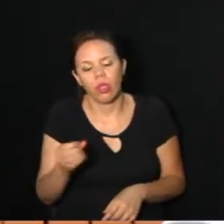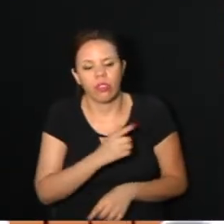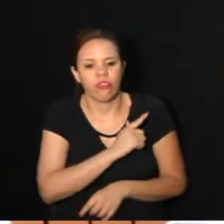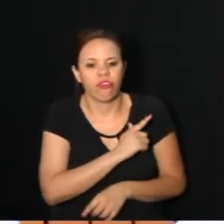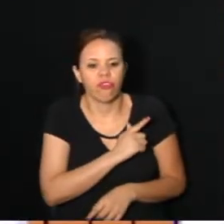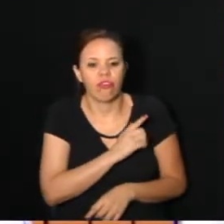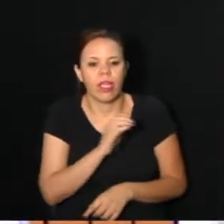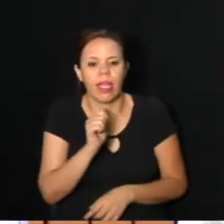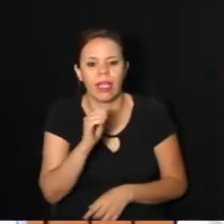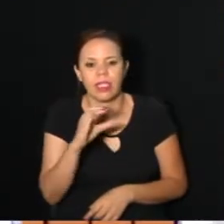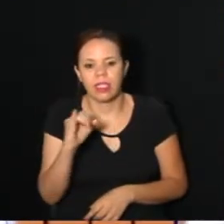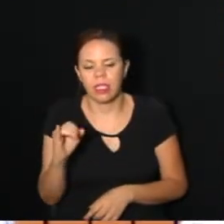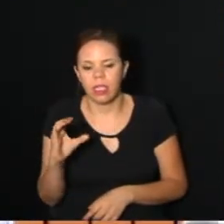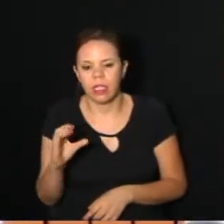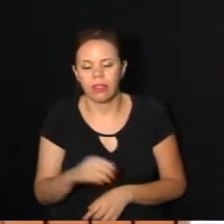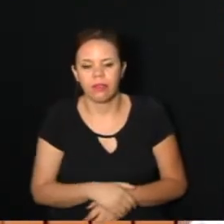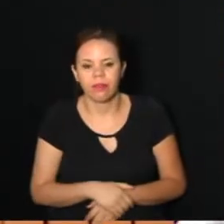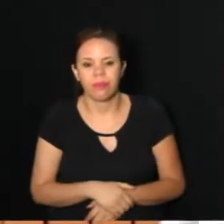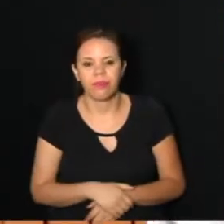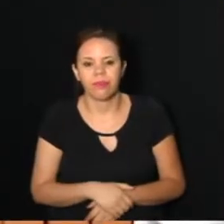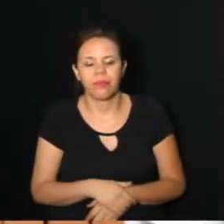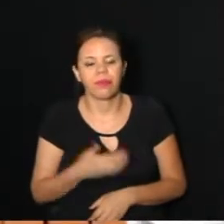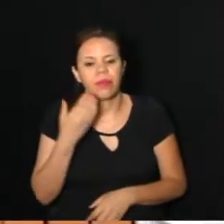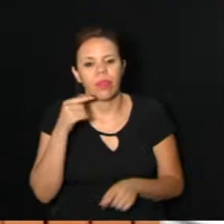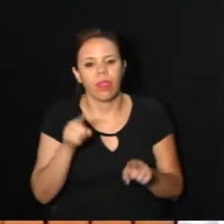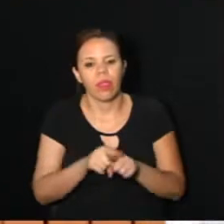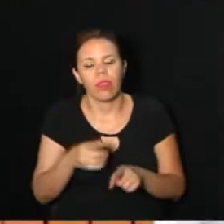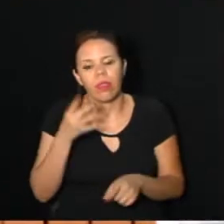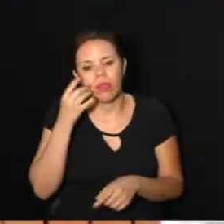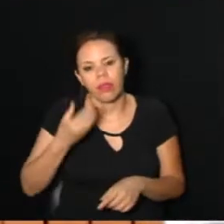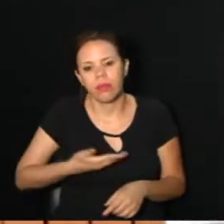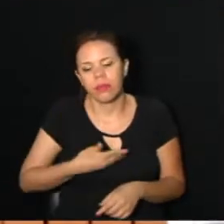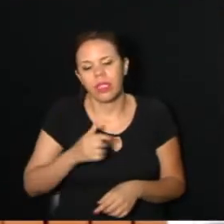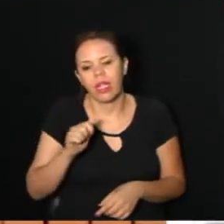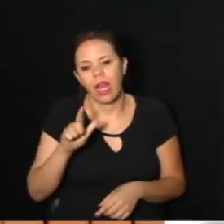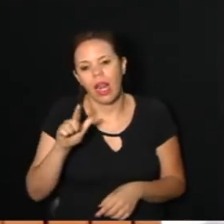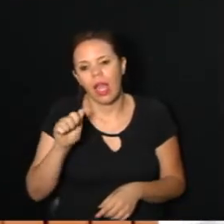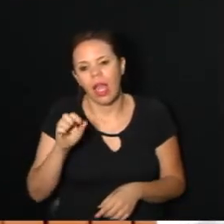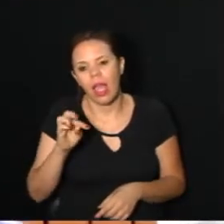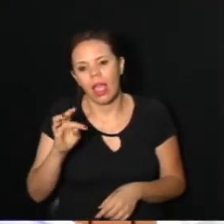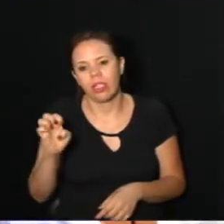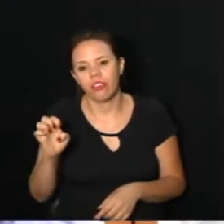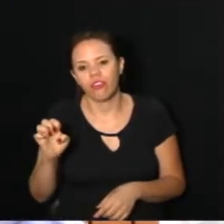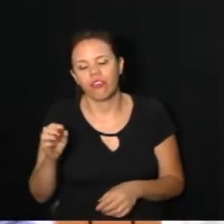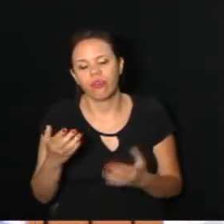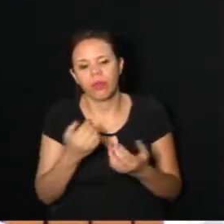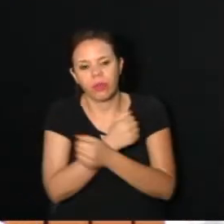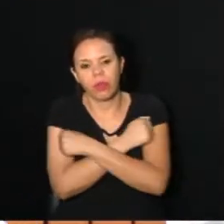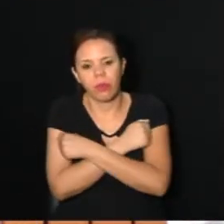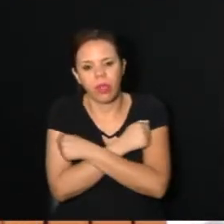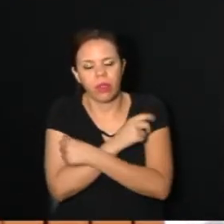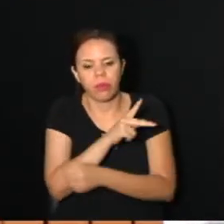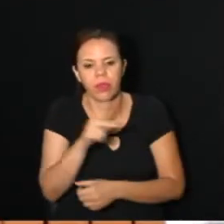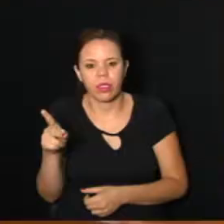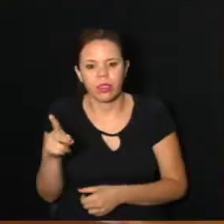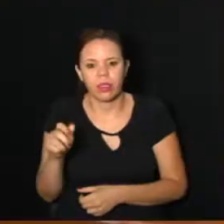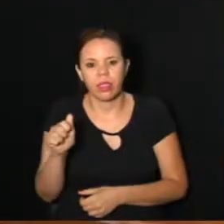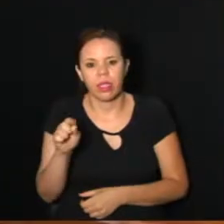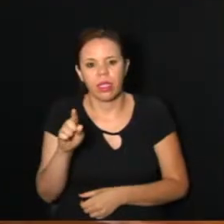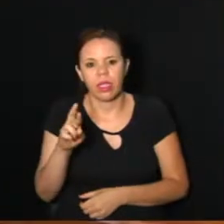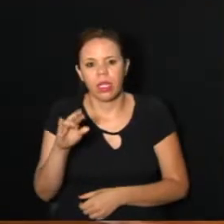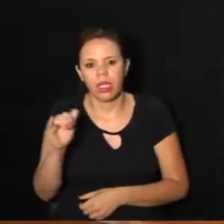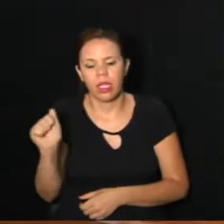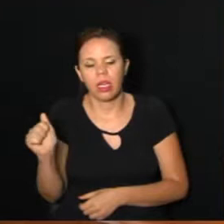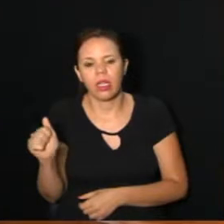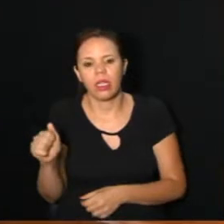da SIC, aproveitar a presença do meu amigo Laerte Martins, mandar um abraço para a nossa presidente, para a Adriana Froze,